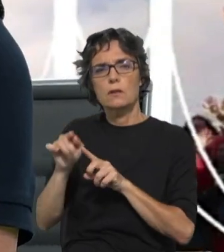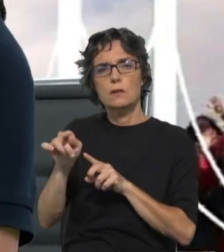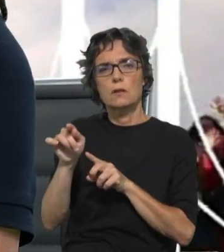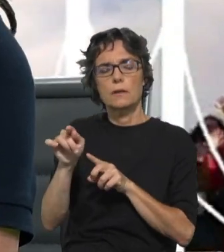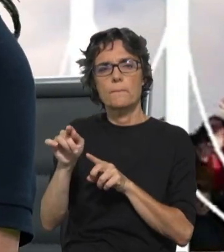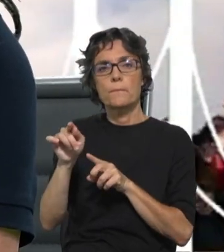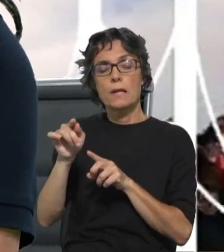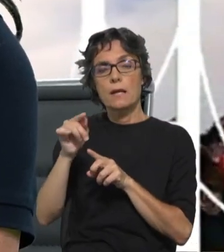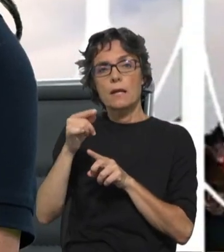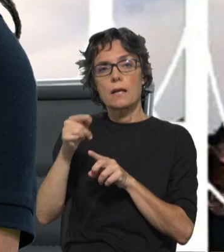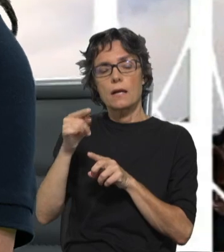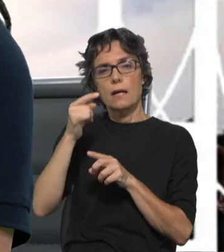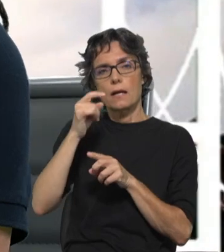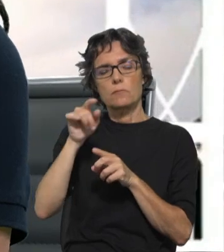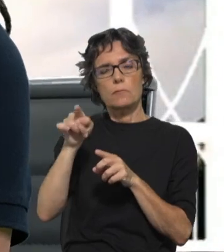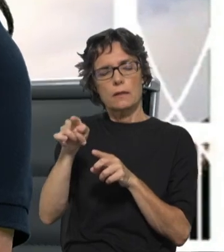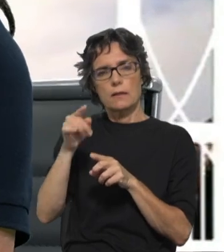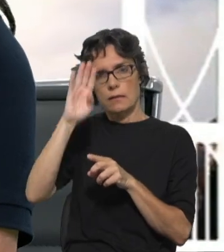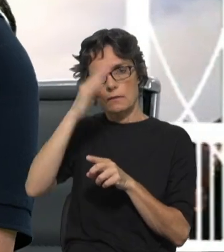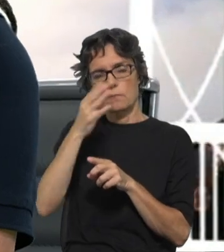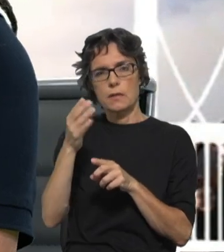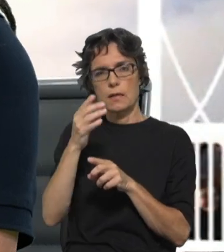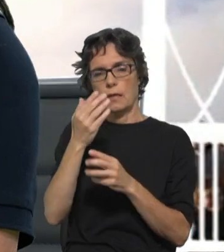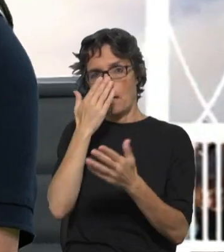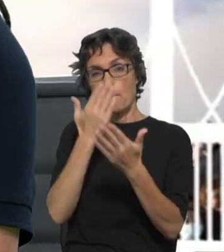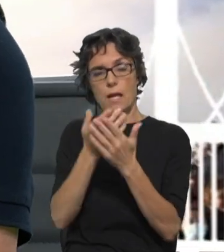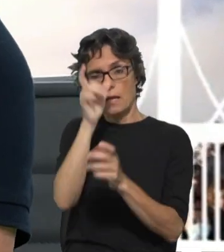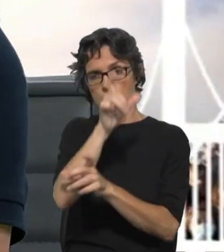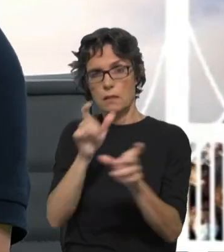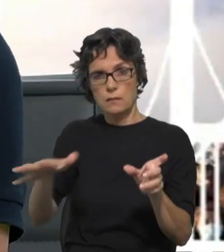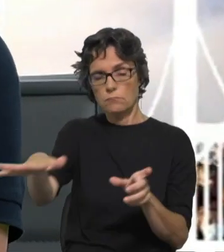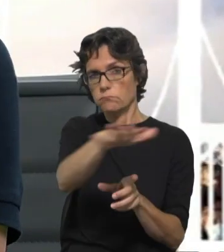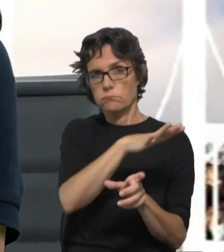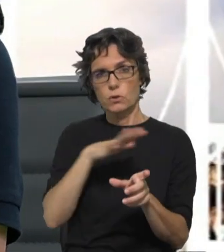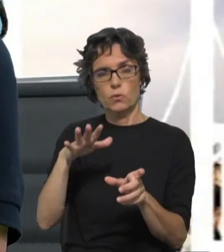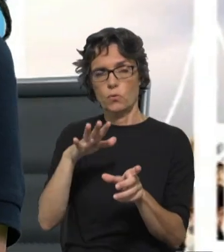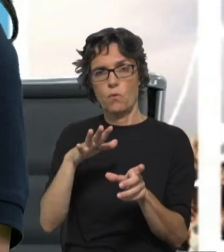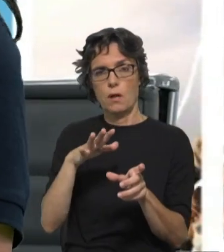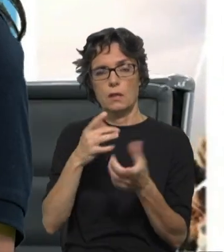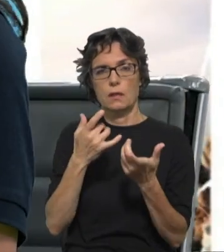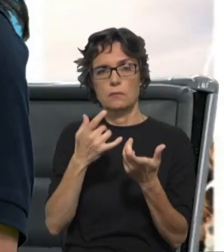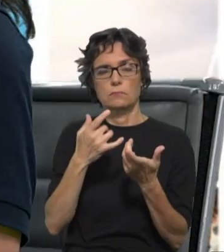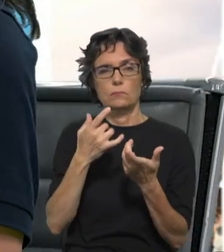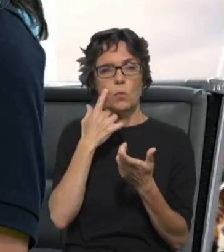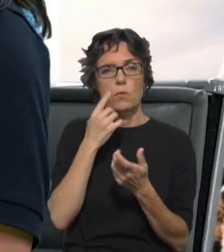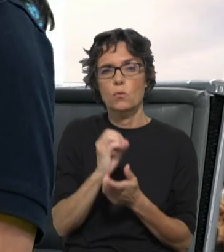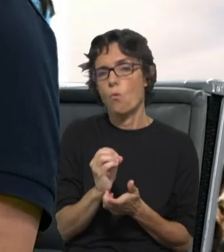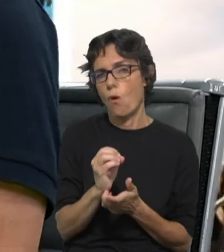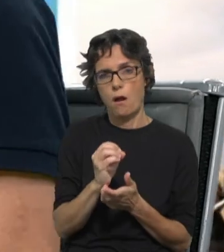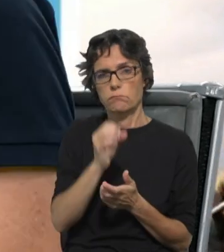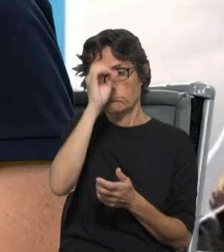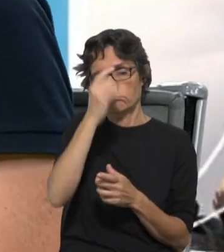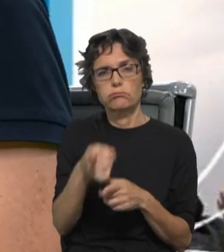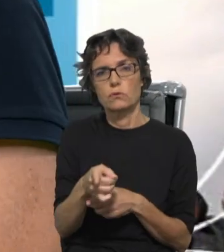a ignorância da população, do povo, era uma das razões para o país não conseguir andar para a frente.